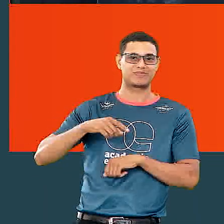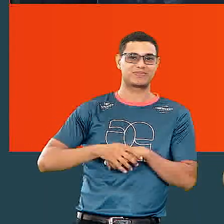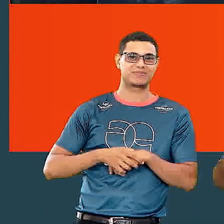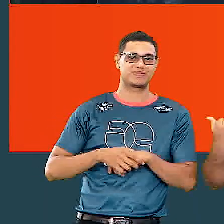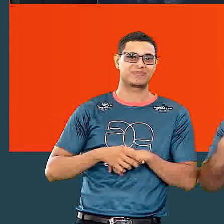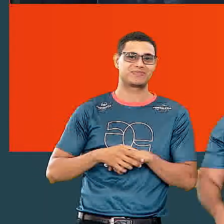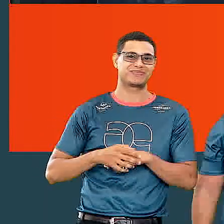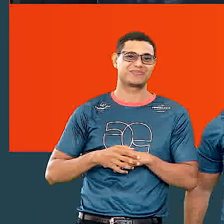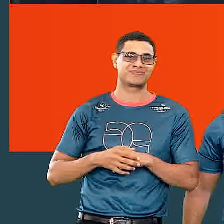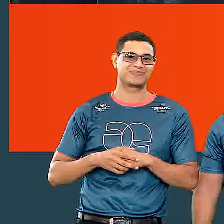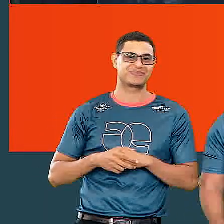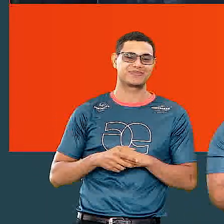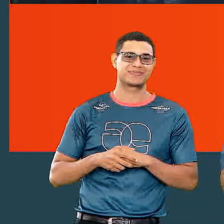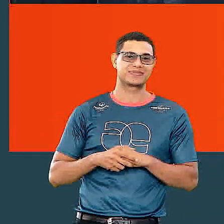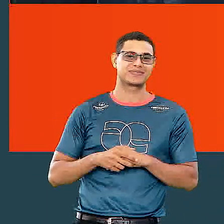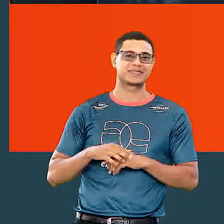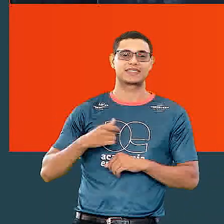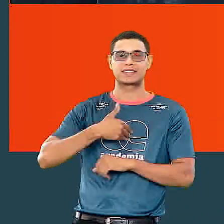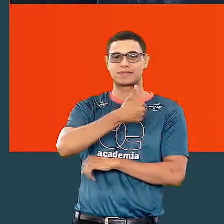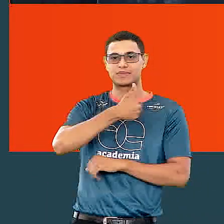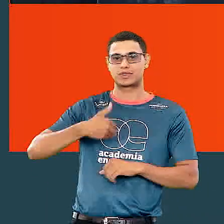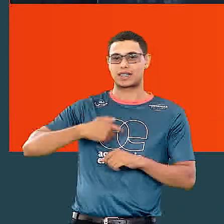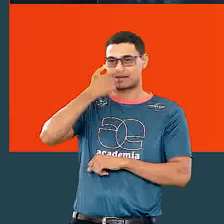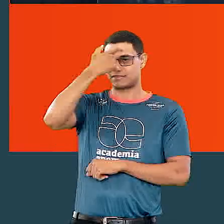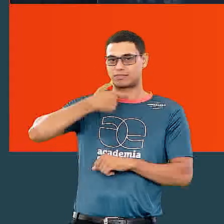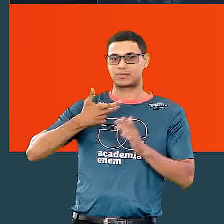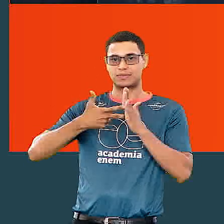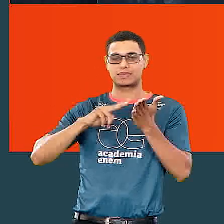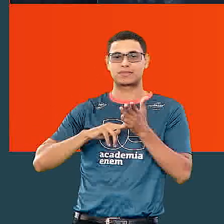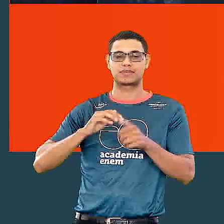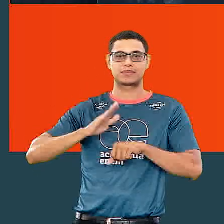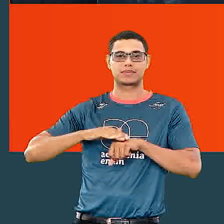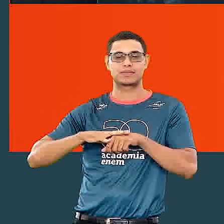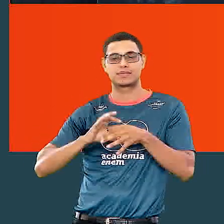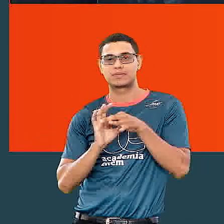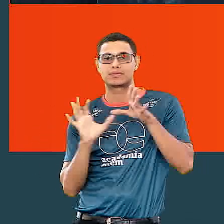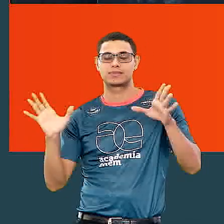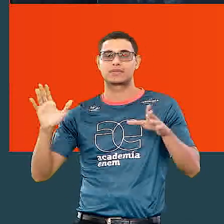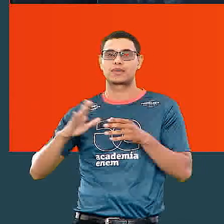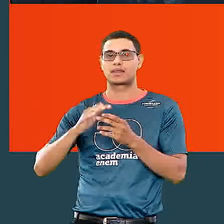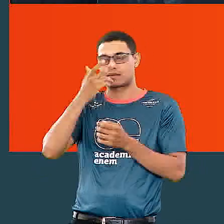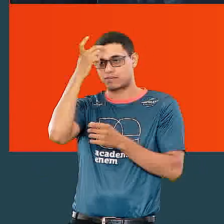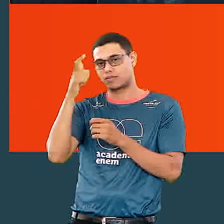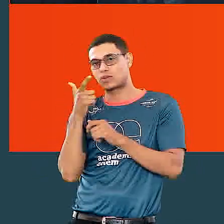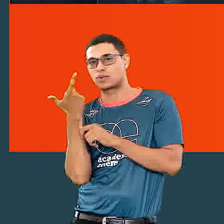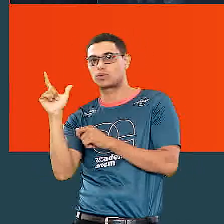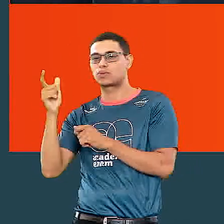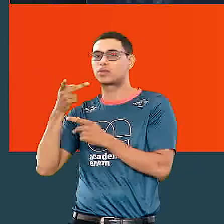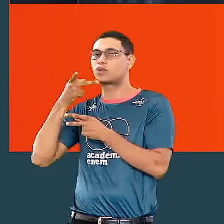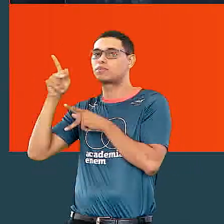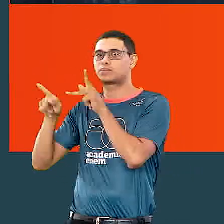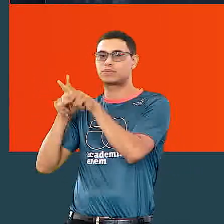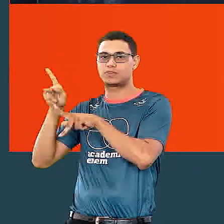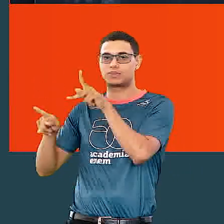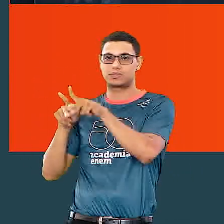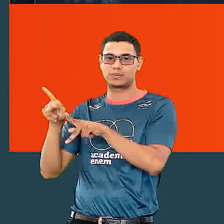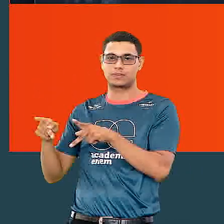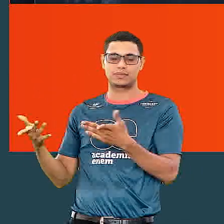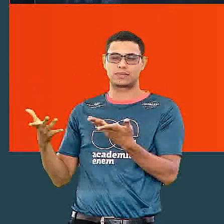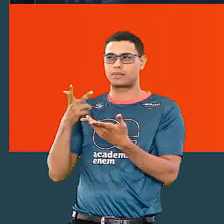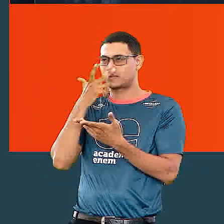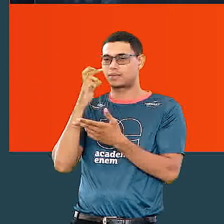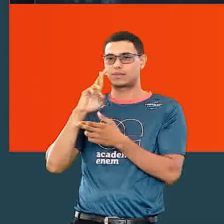Eu tô aqui, ó, aí, ó. O Estado sou eu. E o outro diz: a vontade do povo.